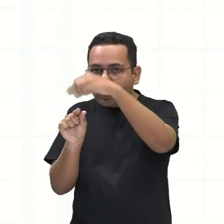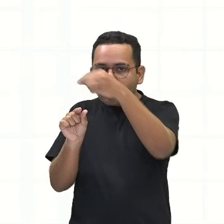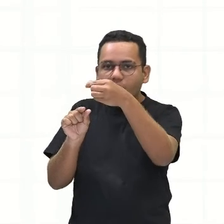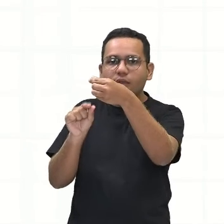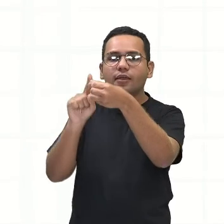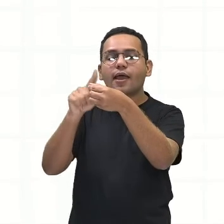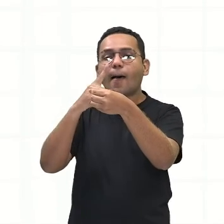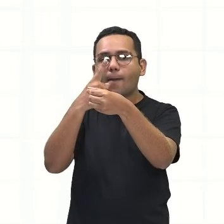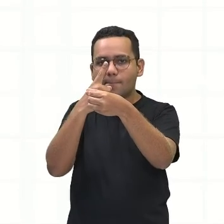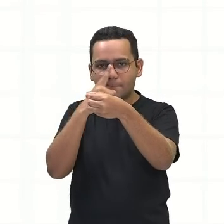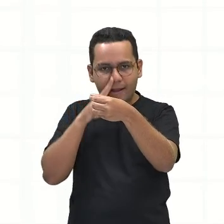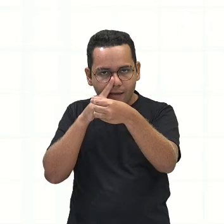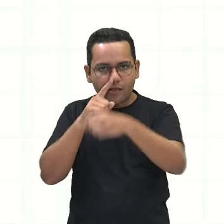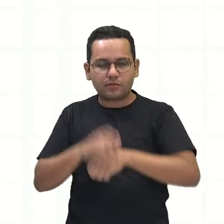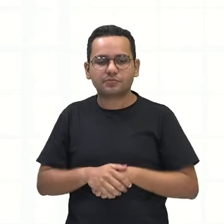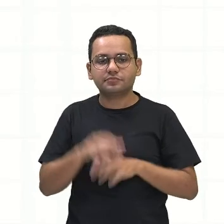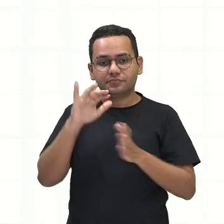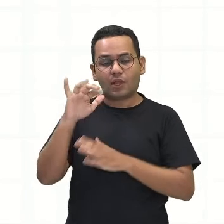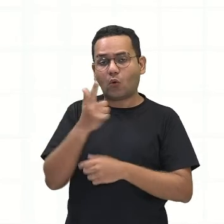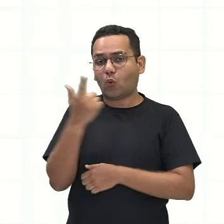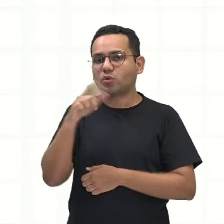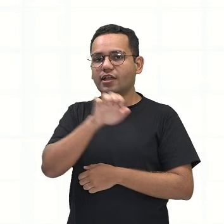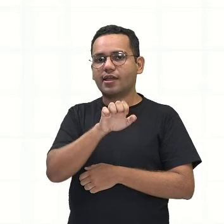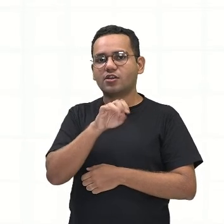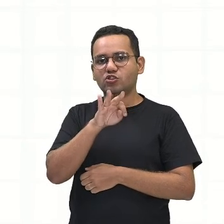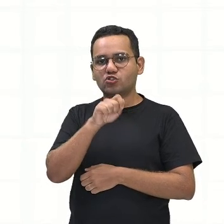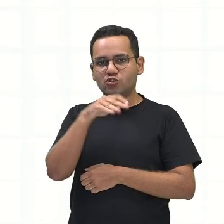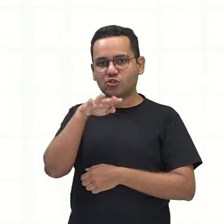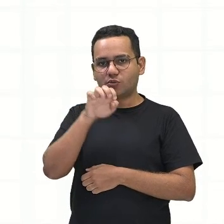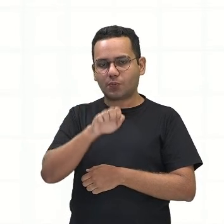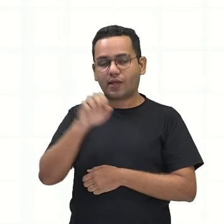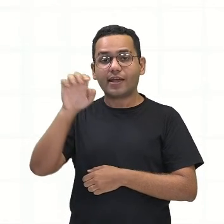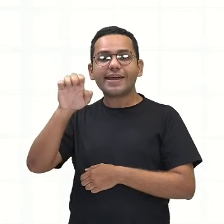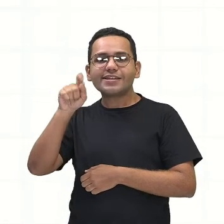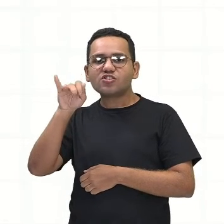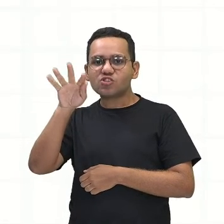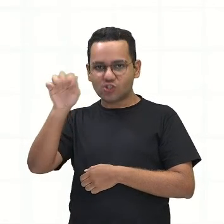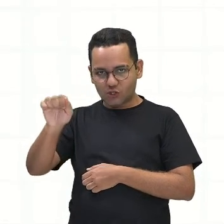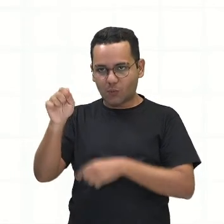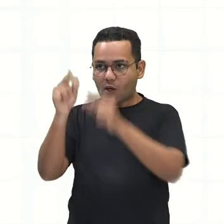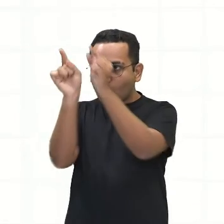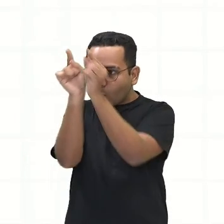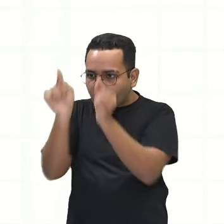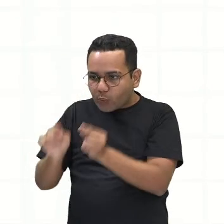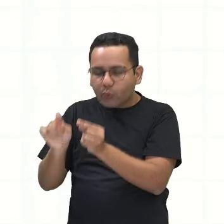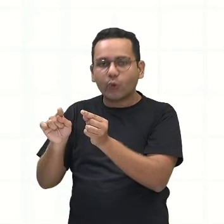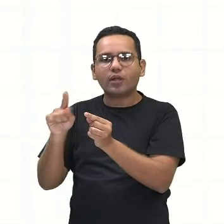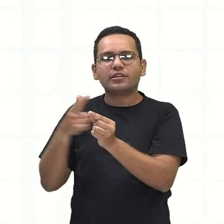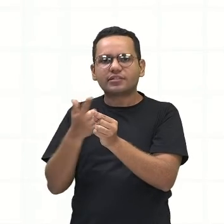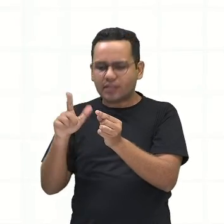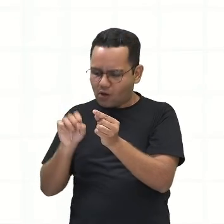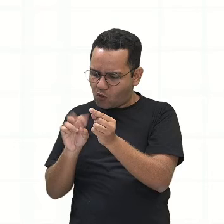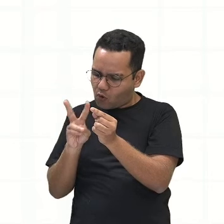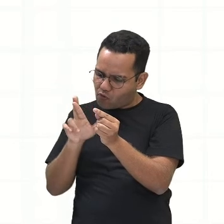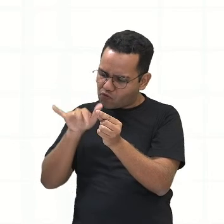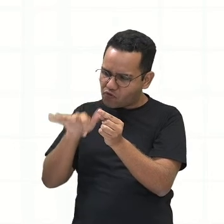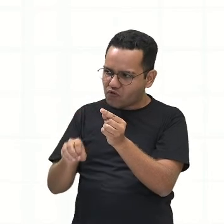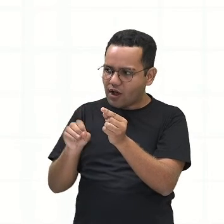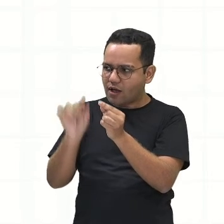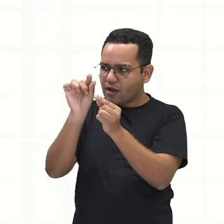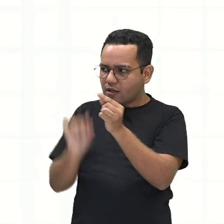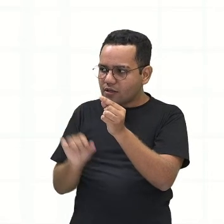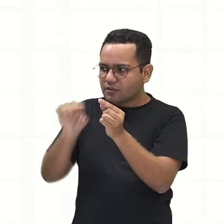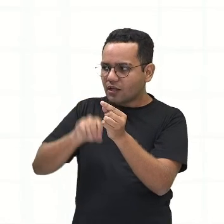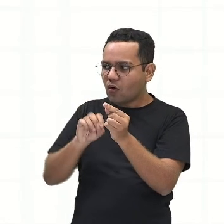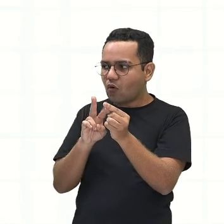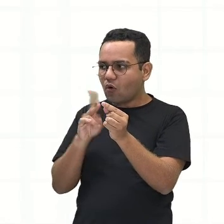femininas com o estigma, né? Ele vai ter ali o estilete, o ovário lá no seu interior,